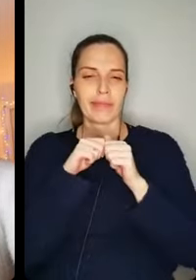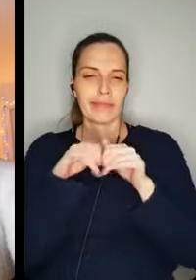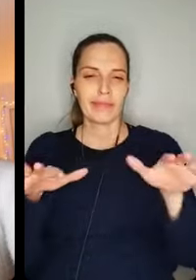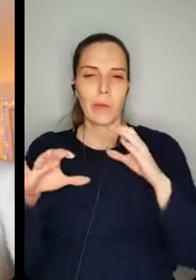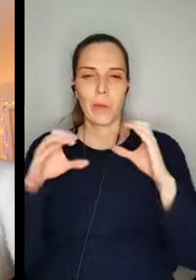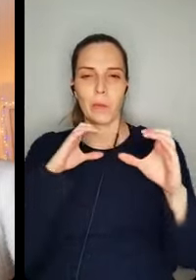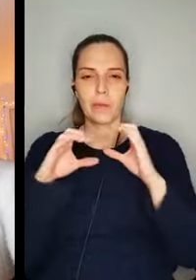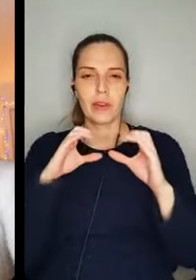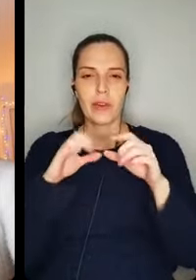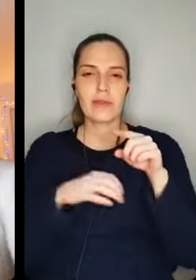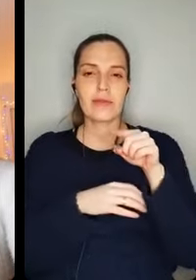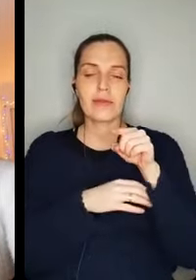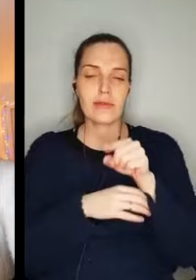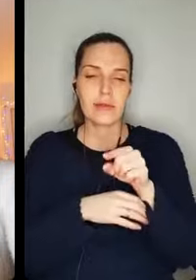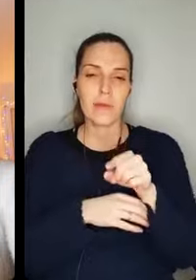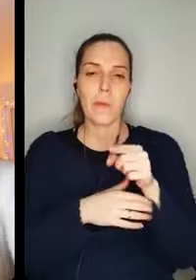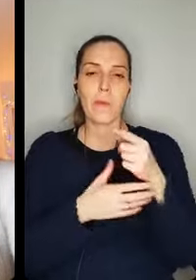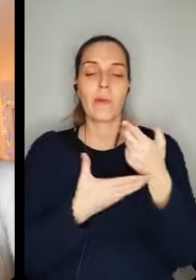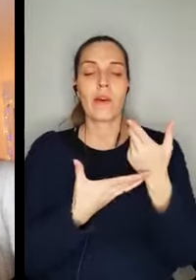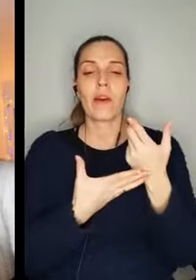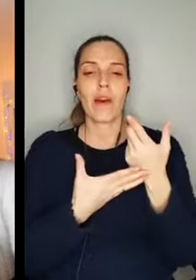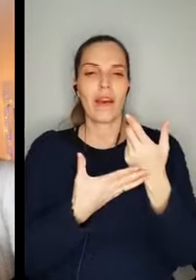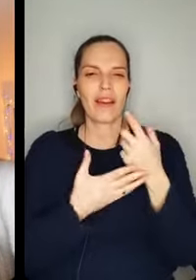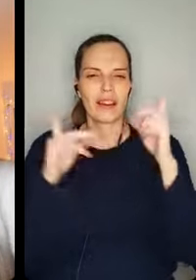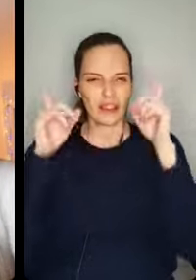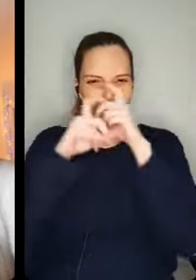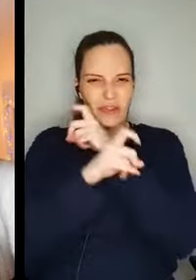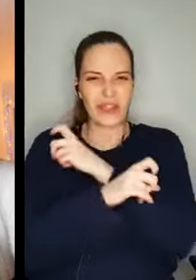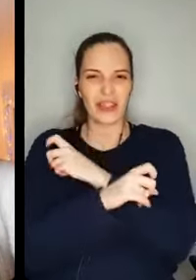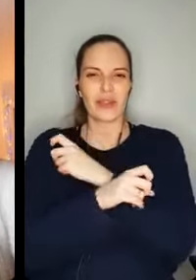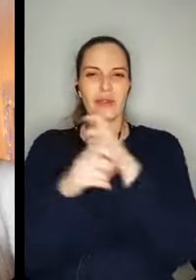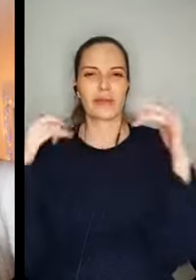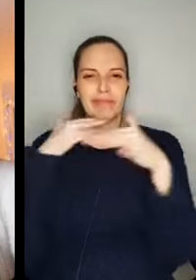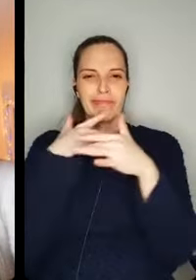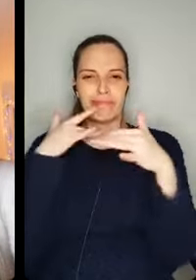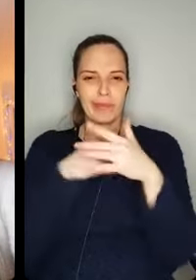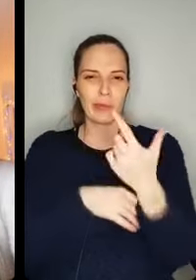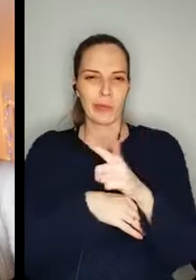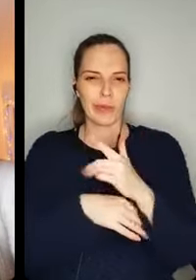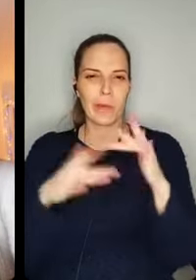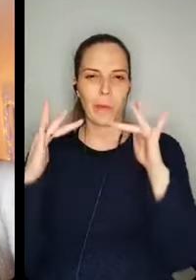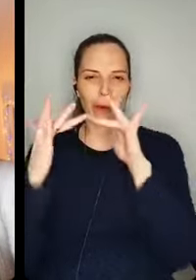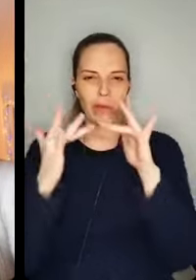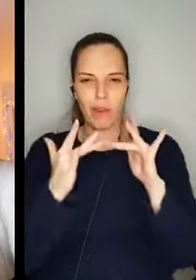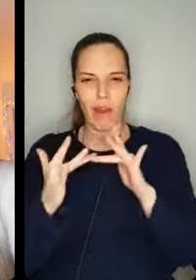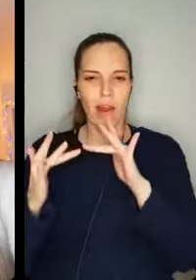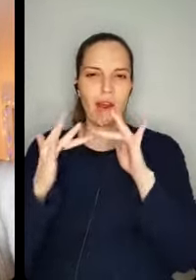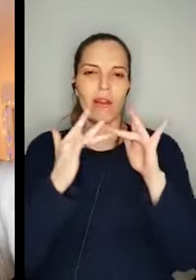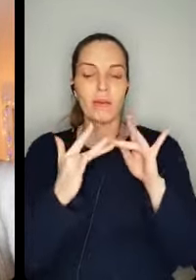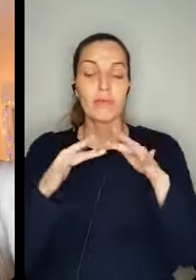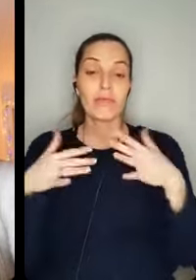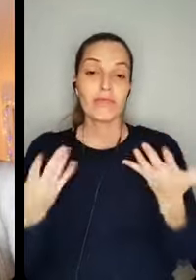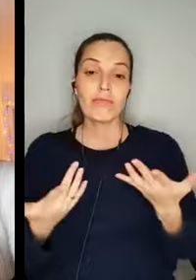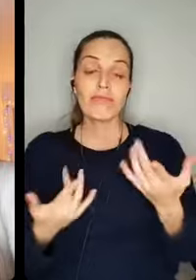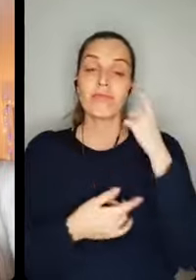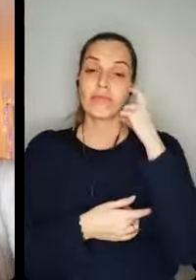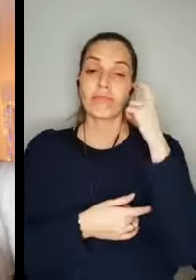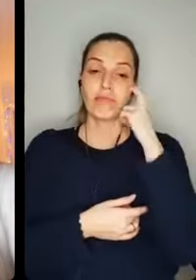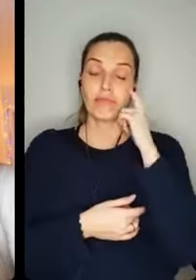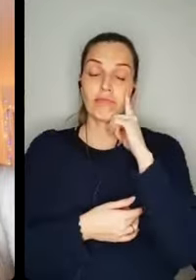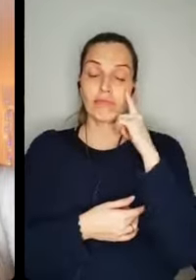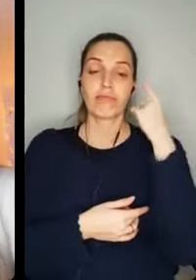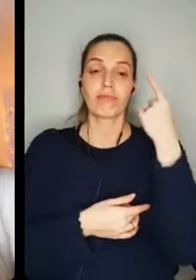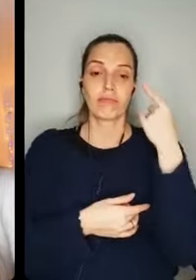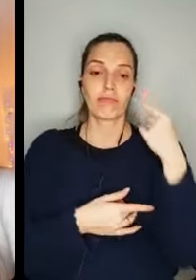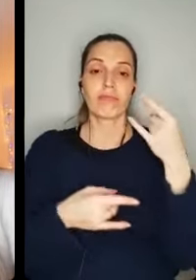muito complicado por conta de EAD, não rola essa conversa de corredor, essa troca mais presencial. Então, dessa maneira, a gente acredita que com essas lives, a gente pode ajudar um